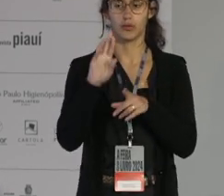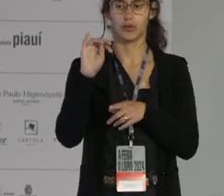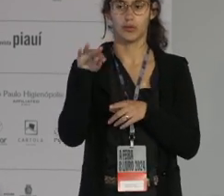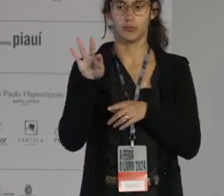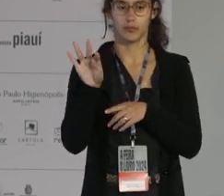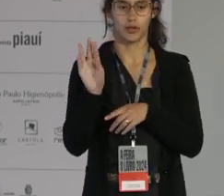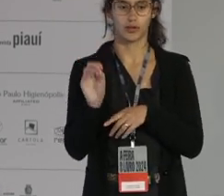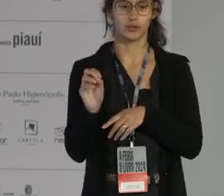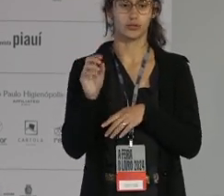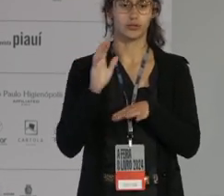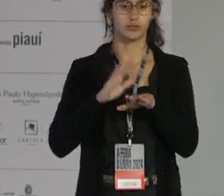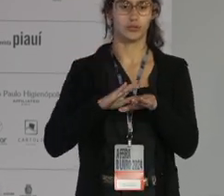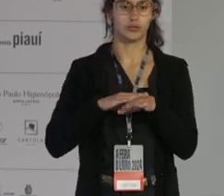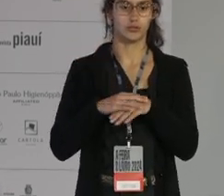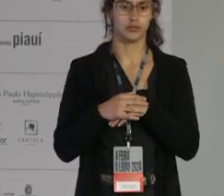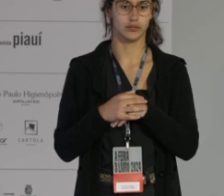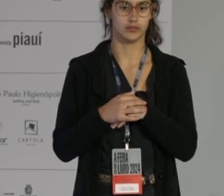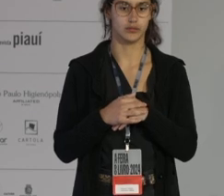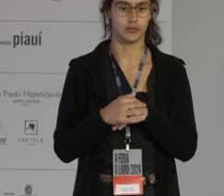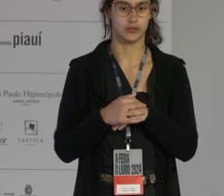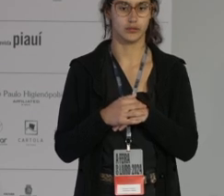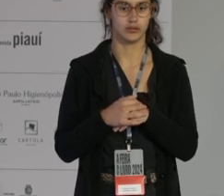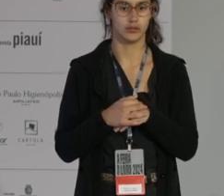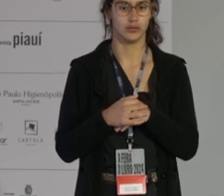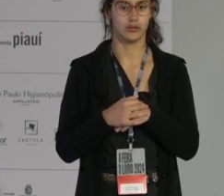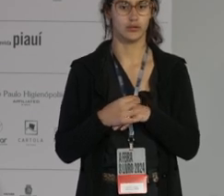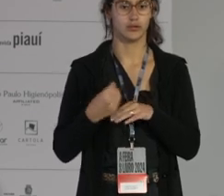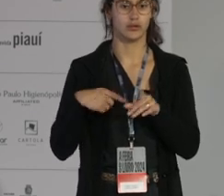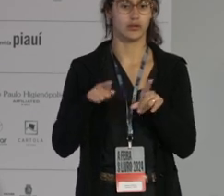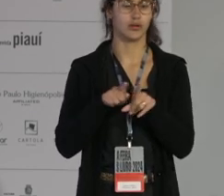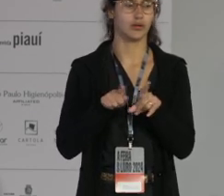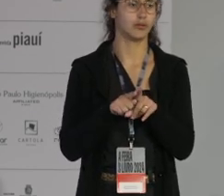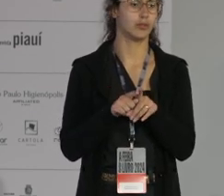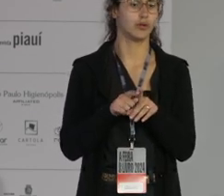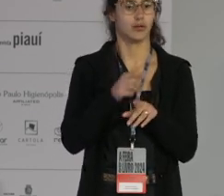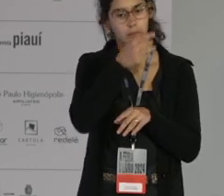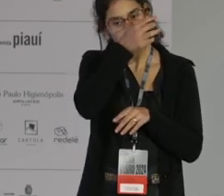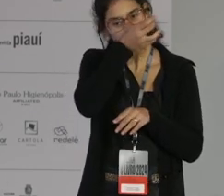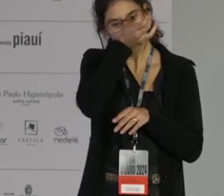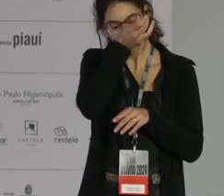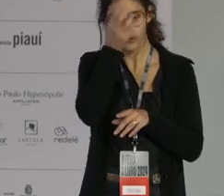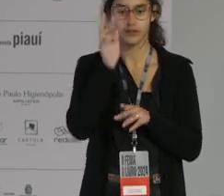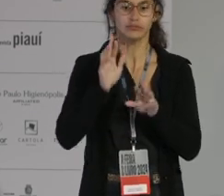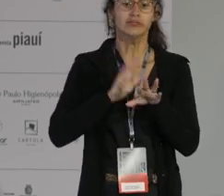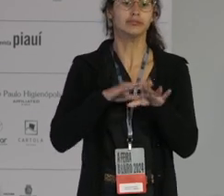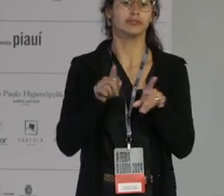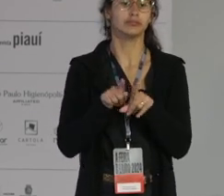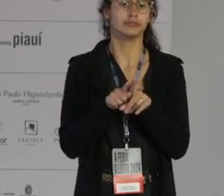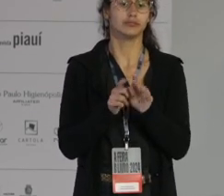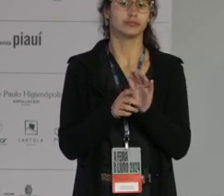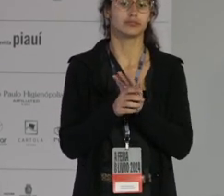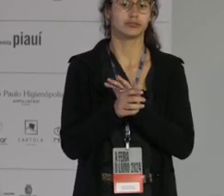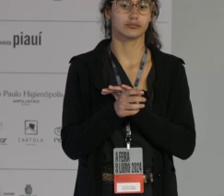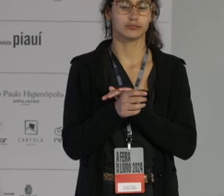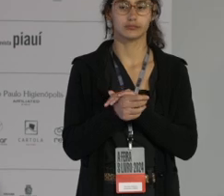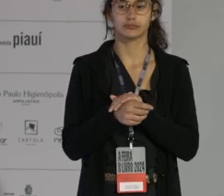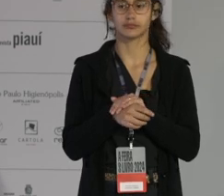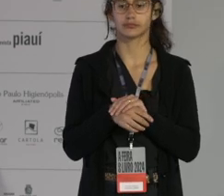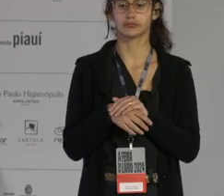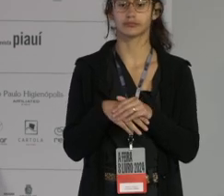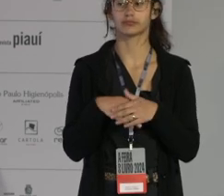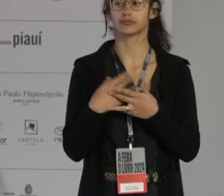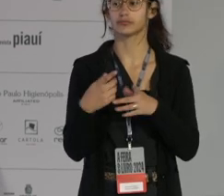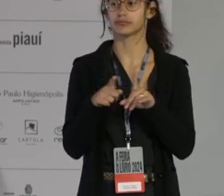opõe, e uma visão mais aberta e mais dissipante, talvez. Mas eu acho que